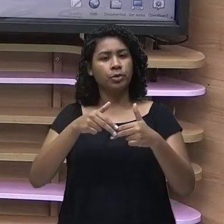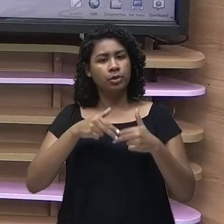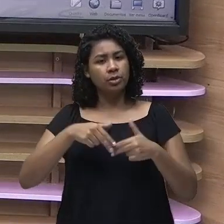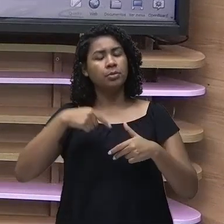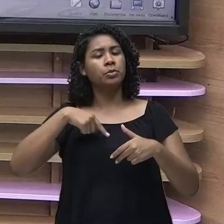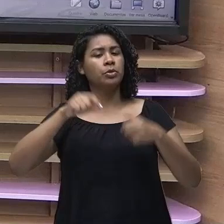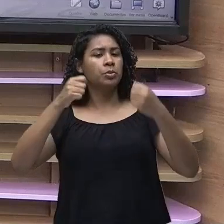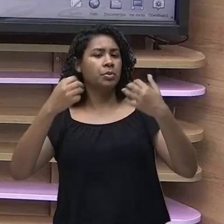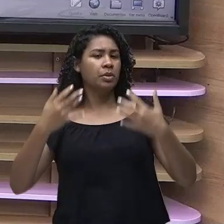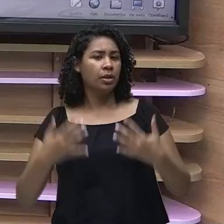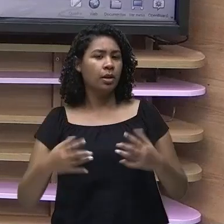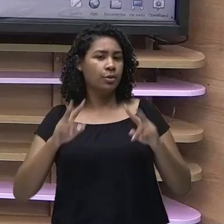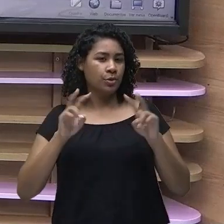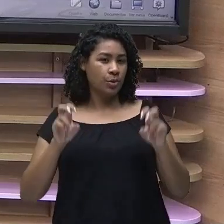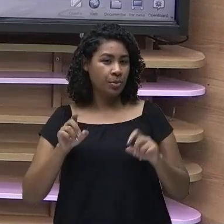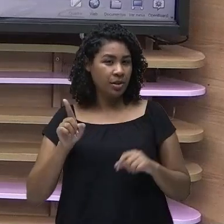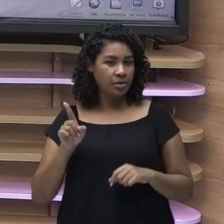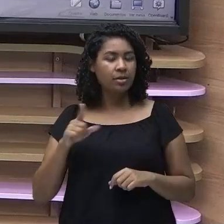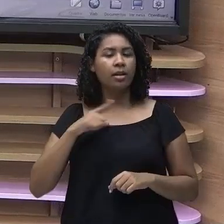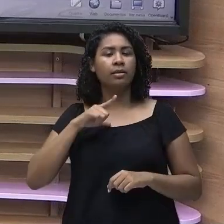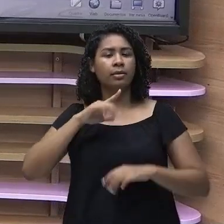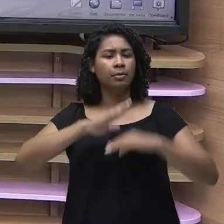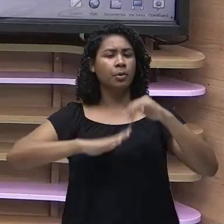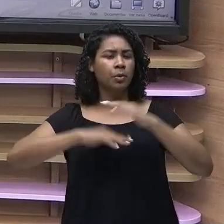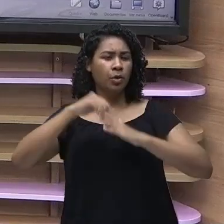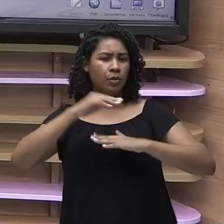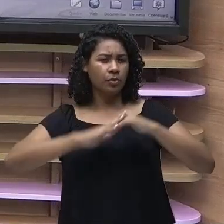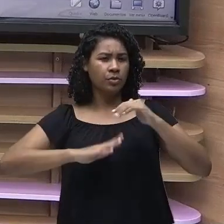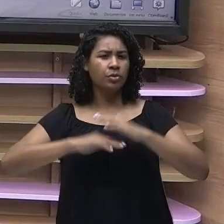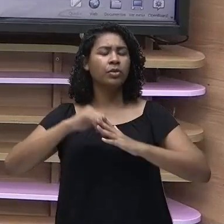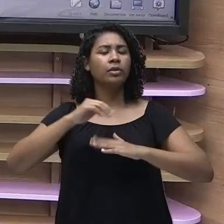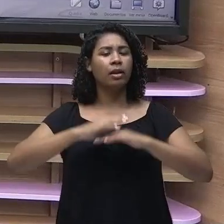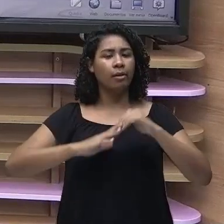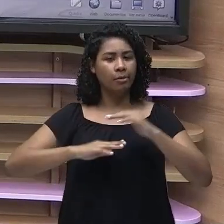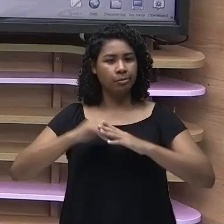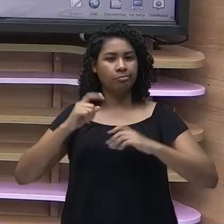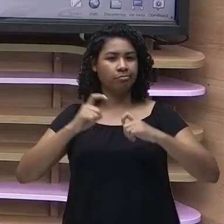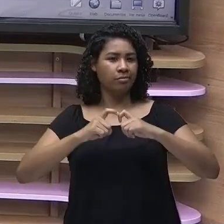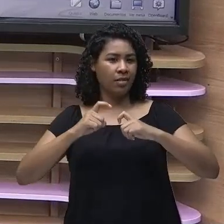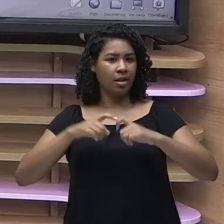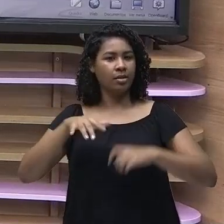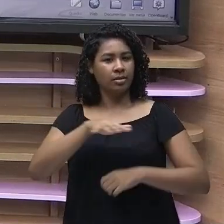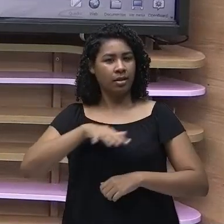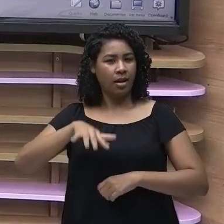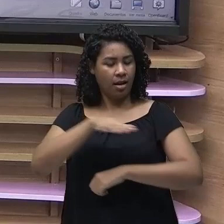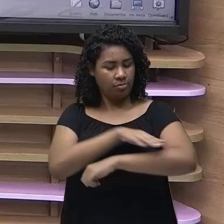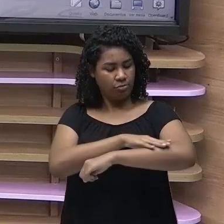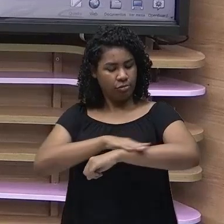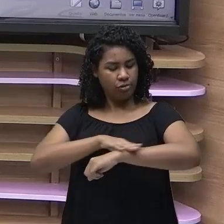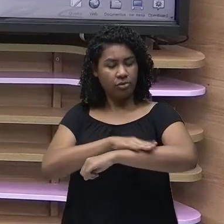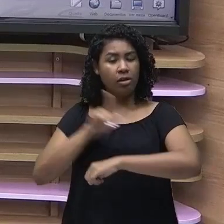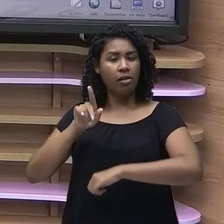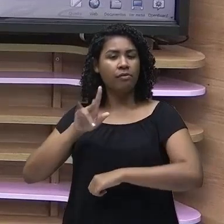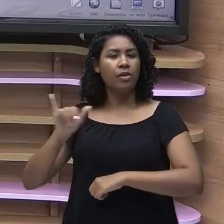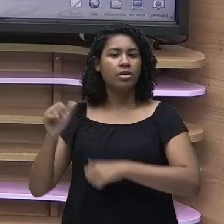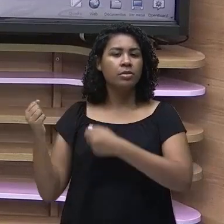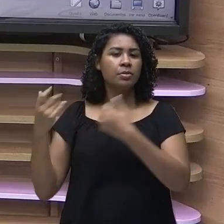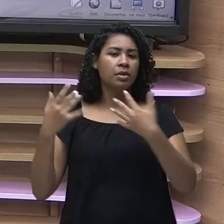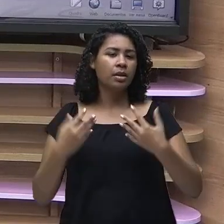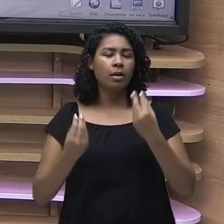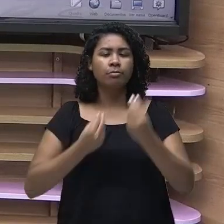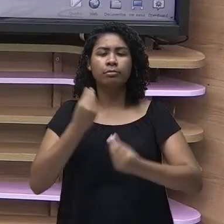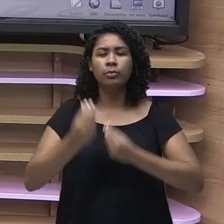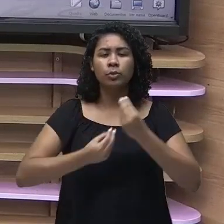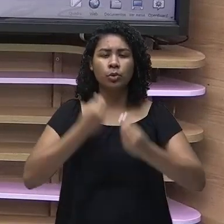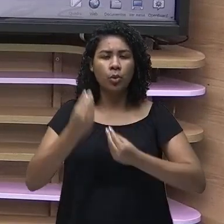a participação de uma dermatologista que ela vai explicar bem melhor aí pra gente de que maneira, né? Quais são os cuidados que nós devemos